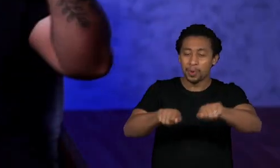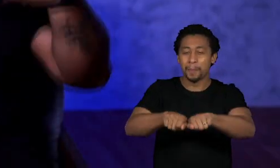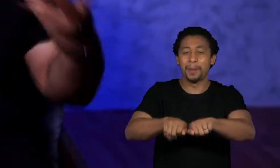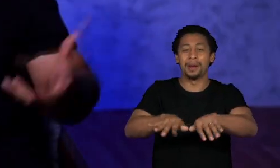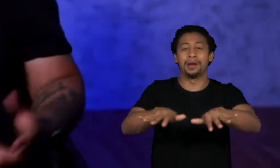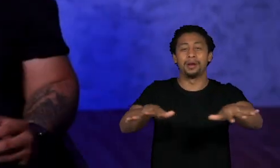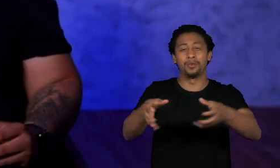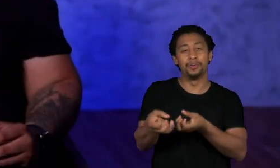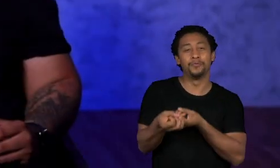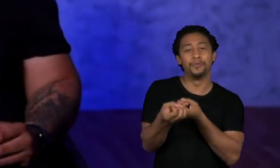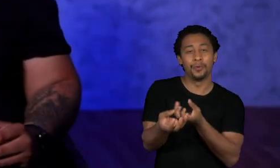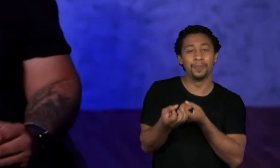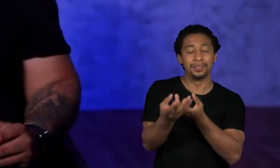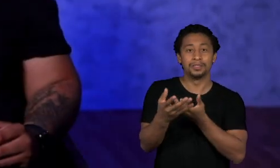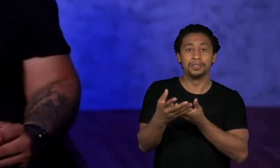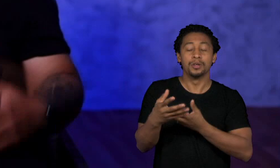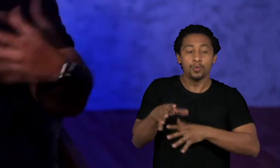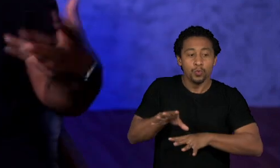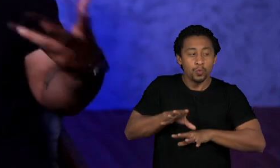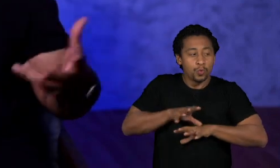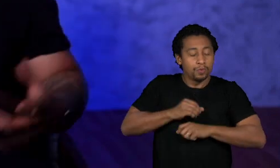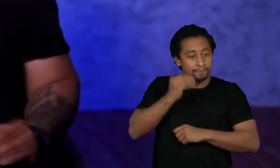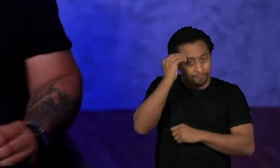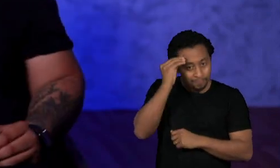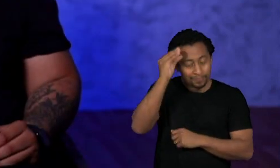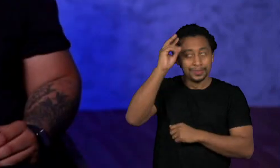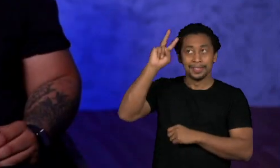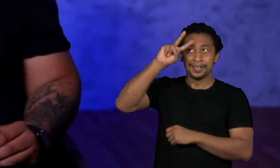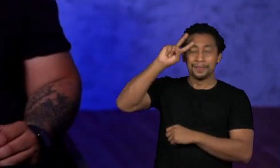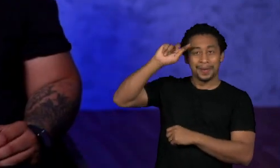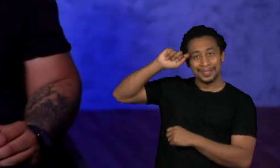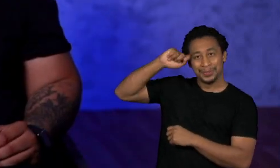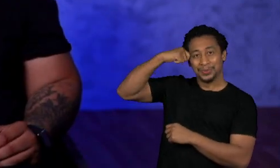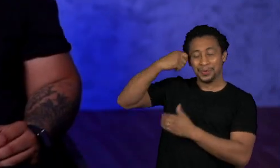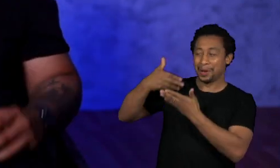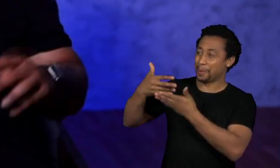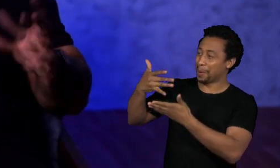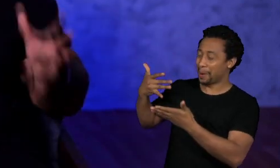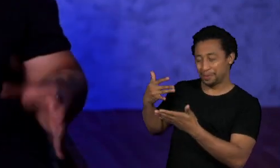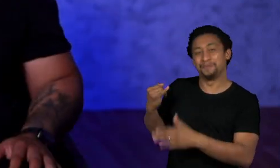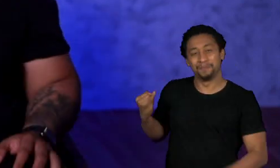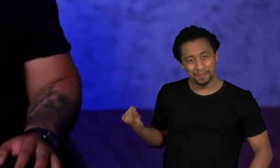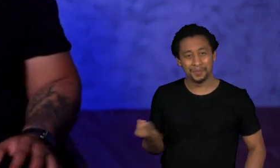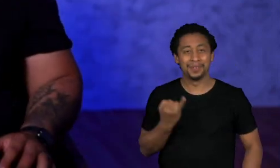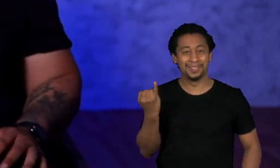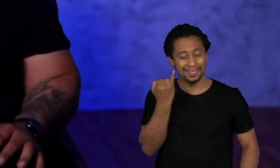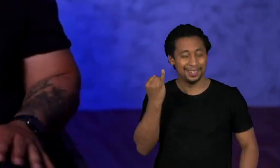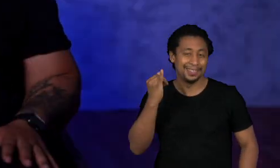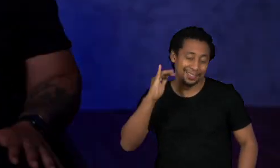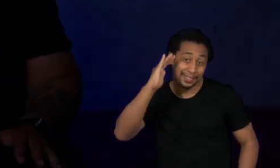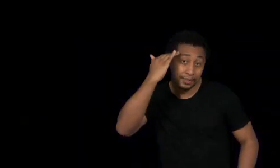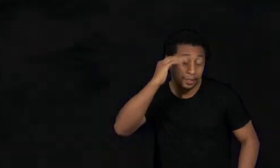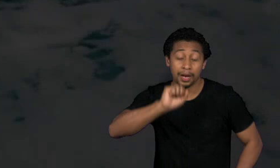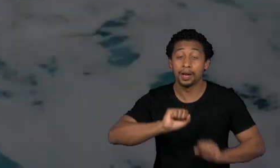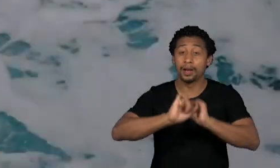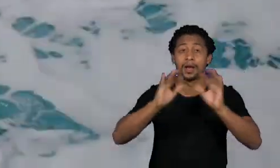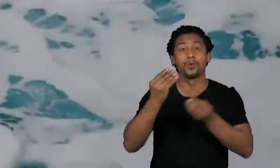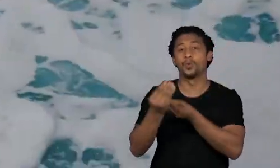para que elas, munido desse conhecimento, dessa ferramenta, possam entender melhor o Brasil.